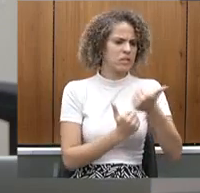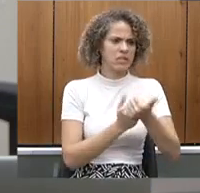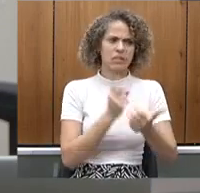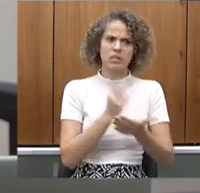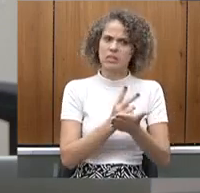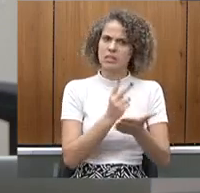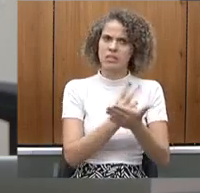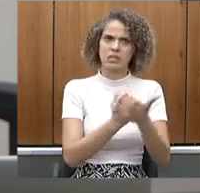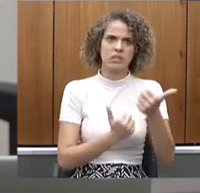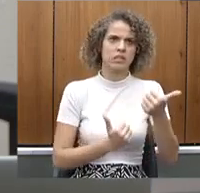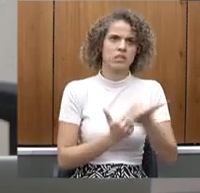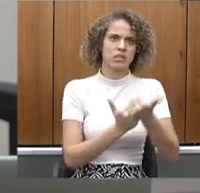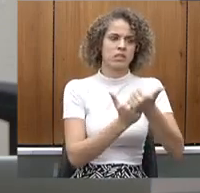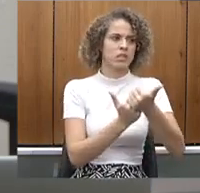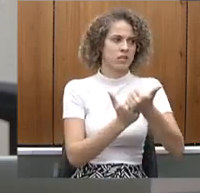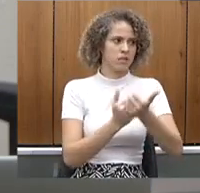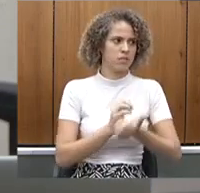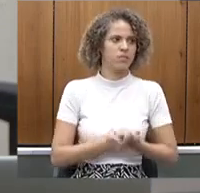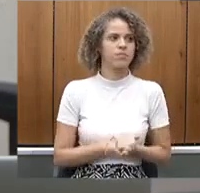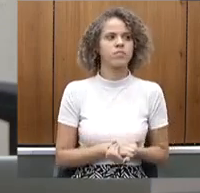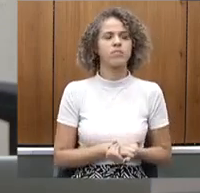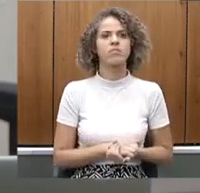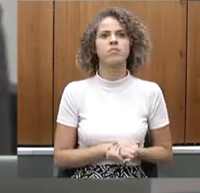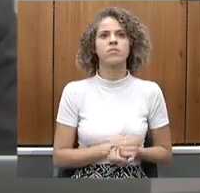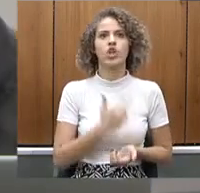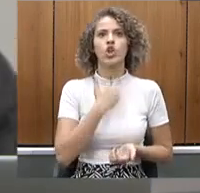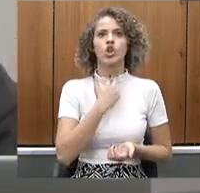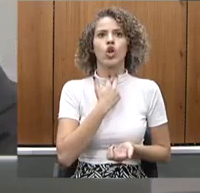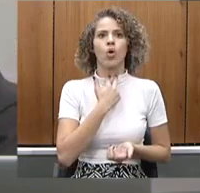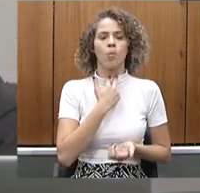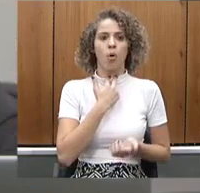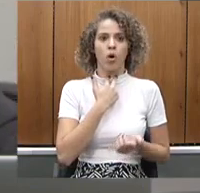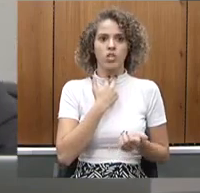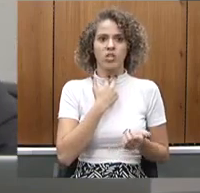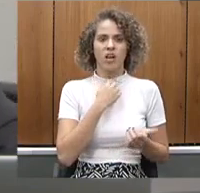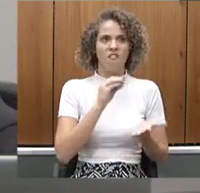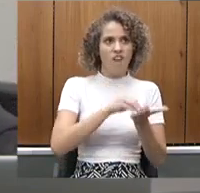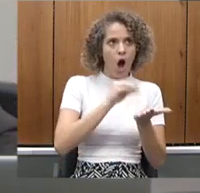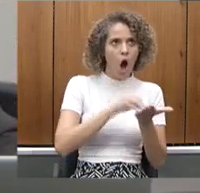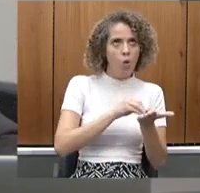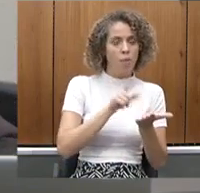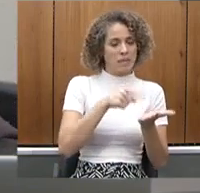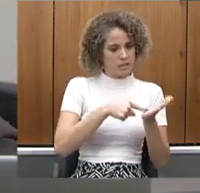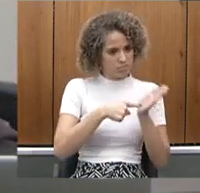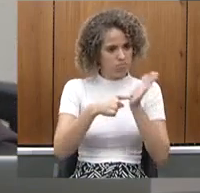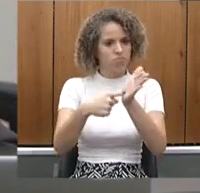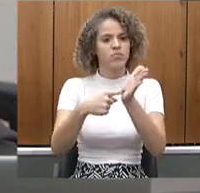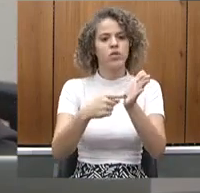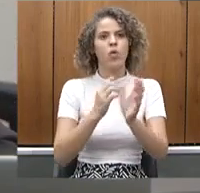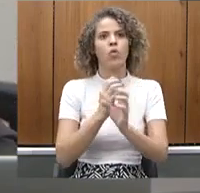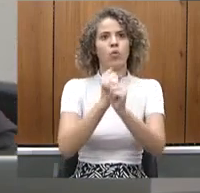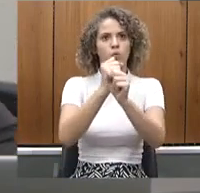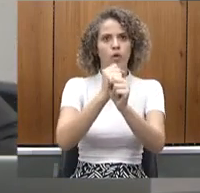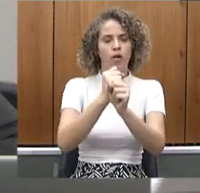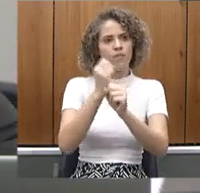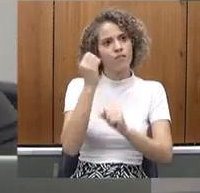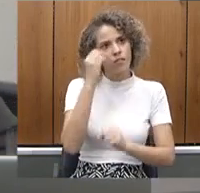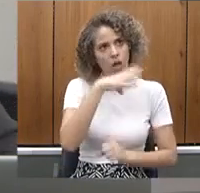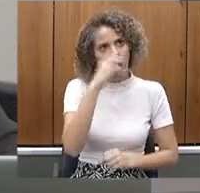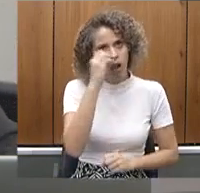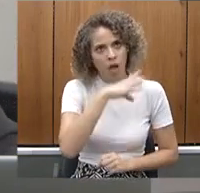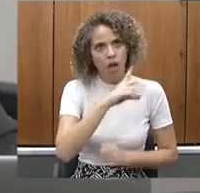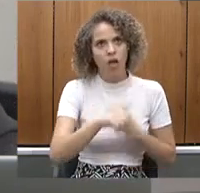na que a gente não pode deixar de fazer suas observações aqui os números da violência doméstica